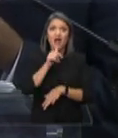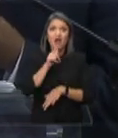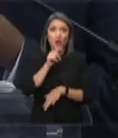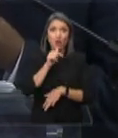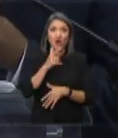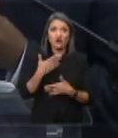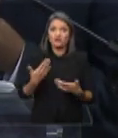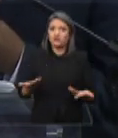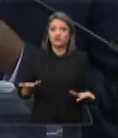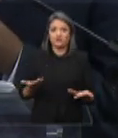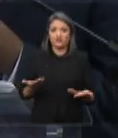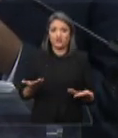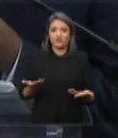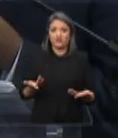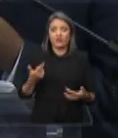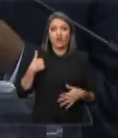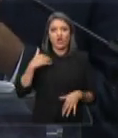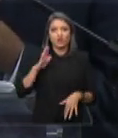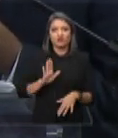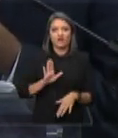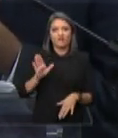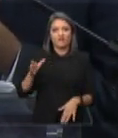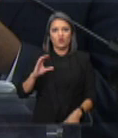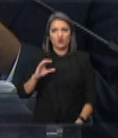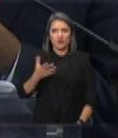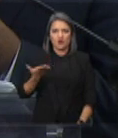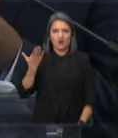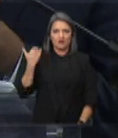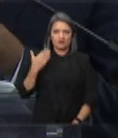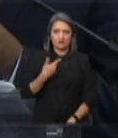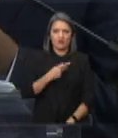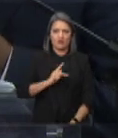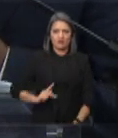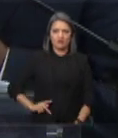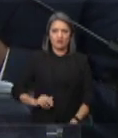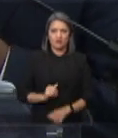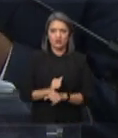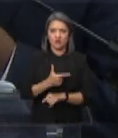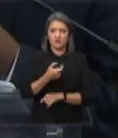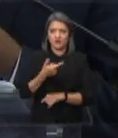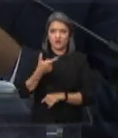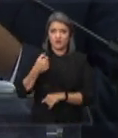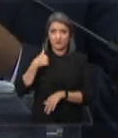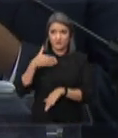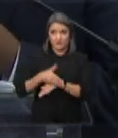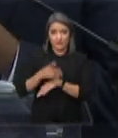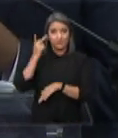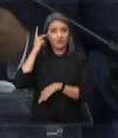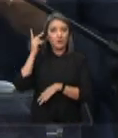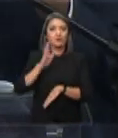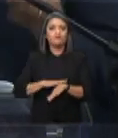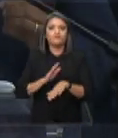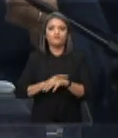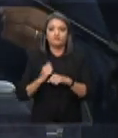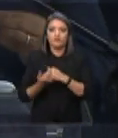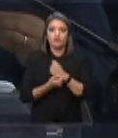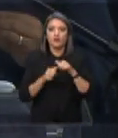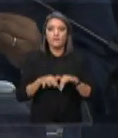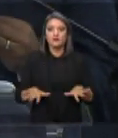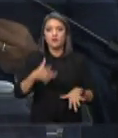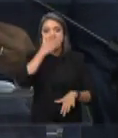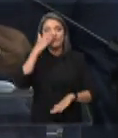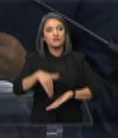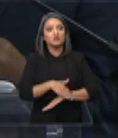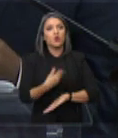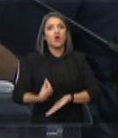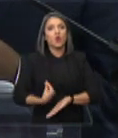na última missão que estive no cndh enquanto presidente em 2020 foi no Estado de São Paulo durante a pandemia e as pessoas em situação